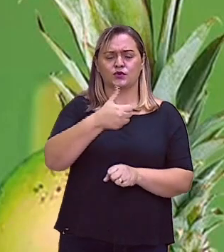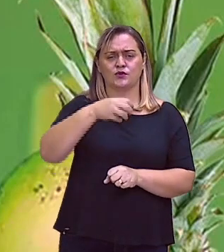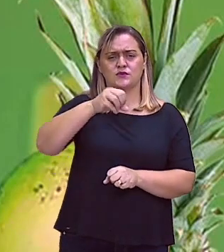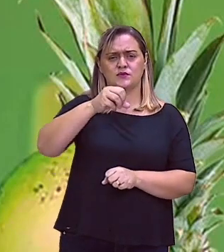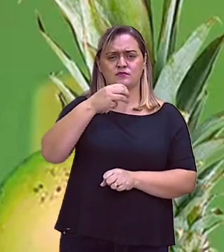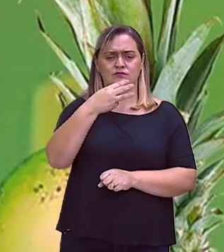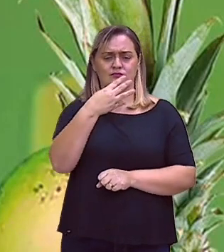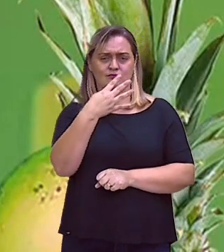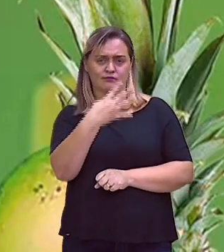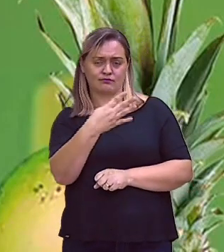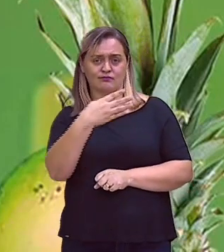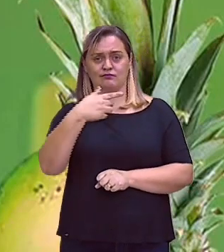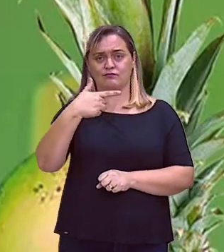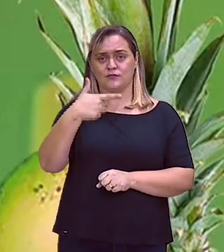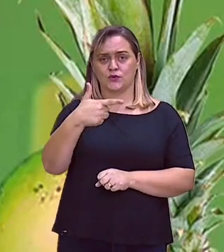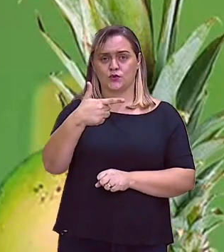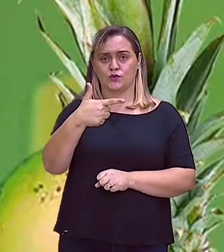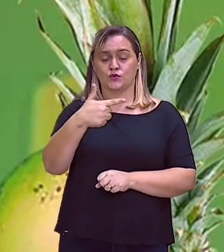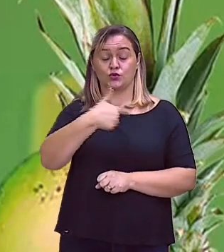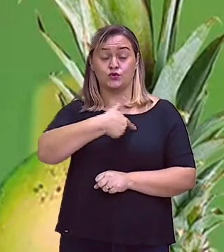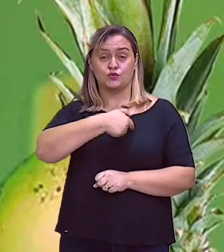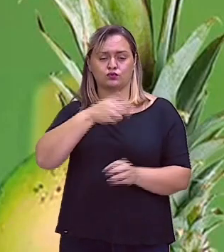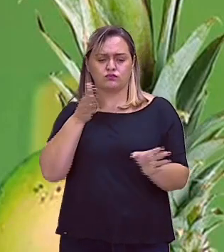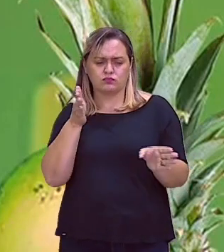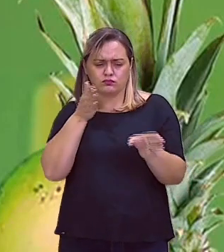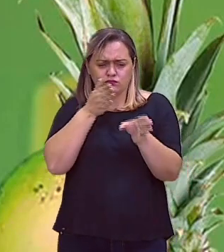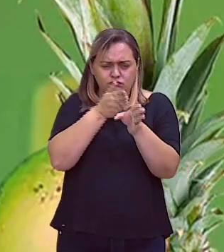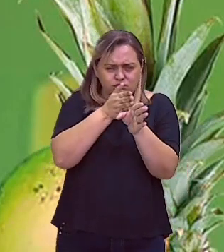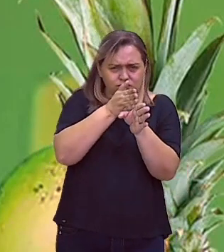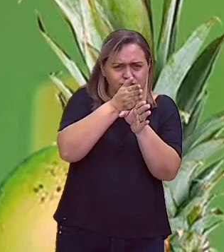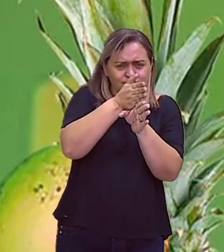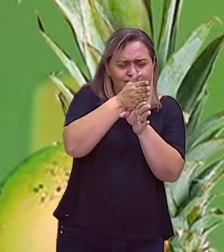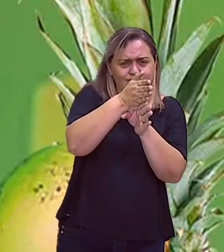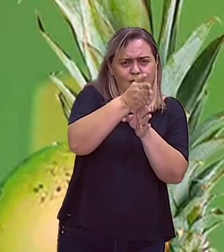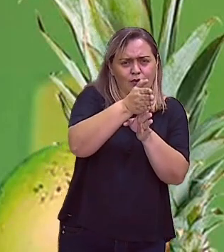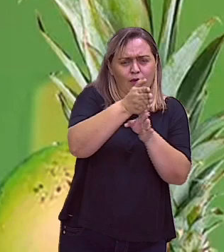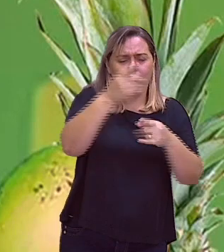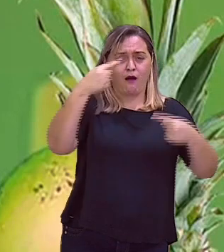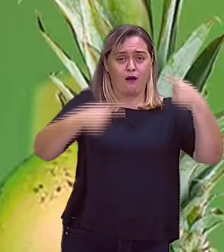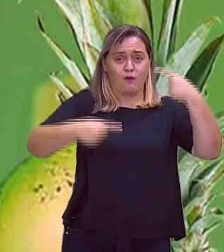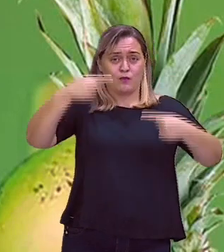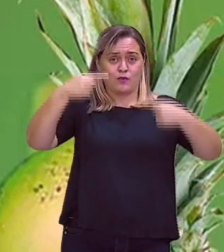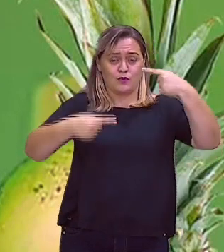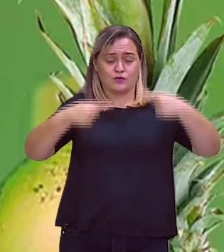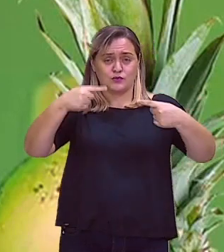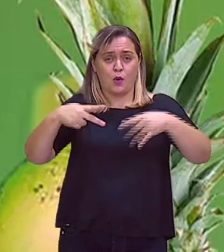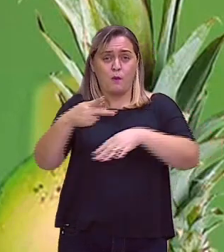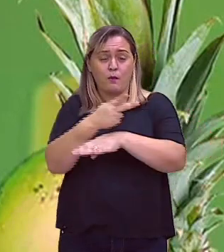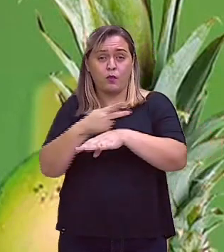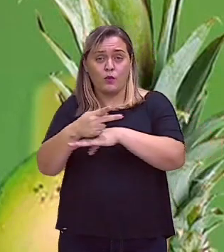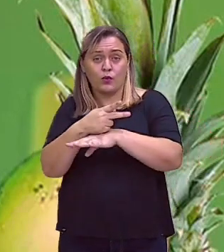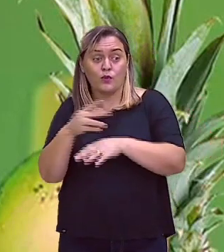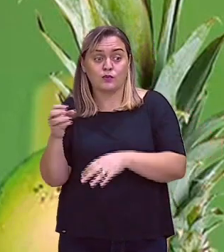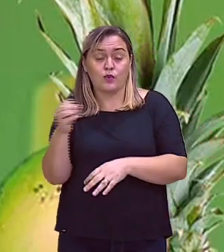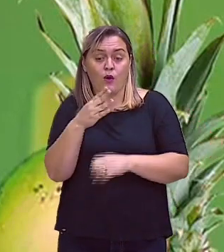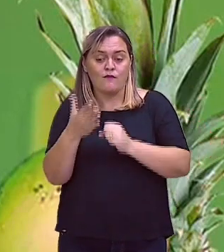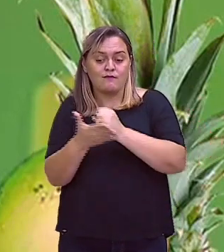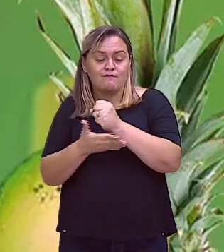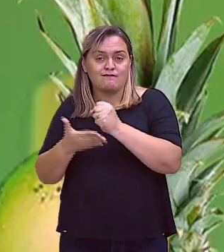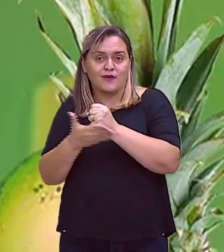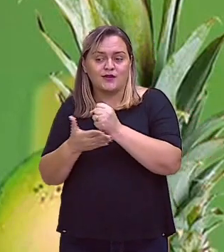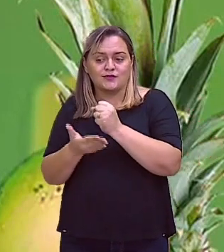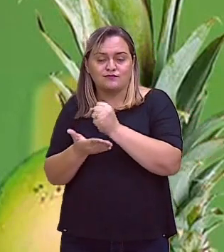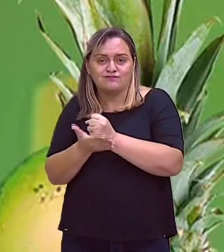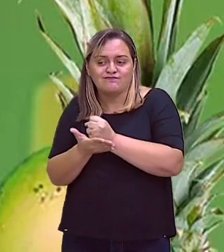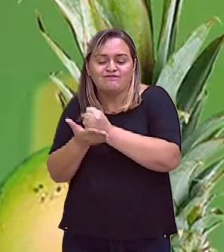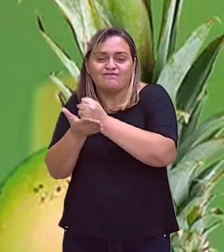Getúlio Vargas realizou a sua política e procurou conquistar uma nova base de apoio já que estava perdendo a